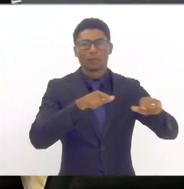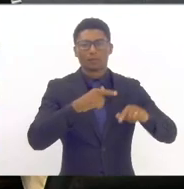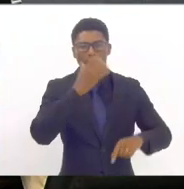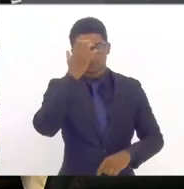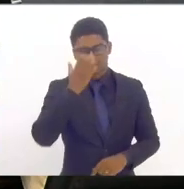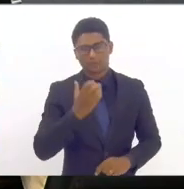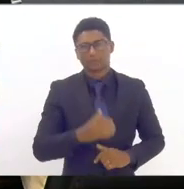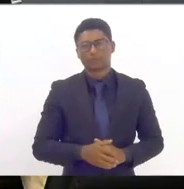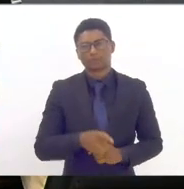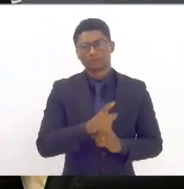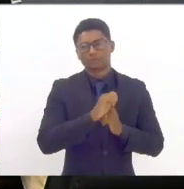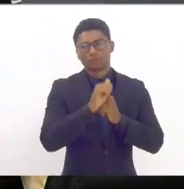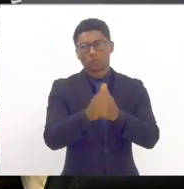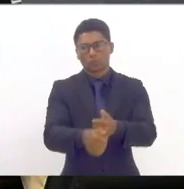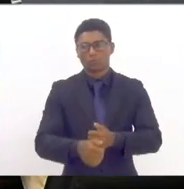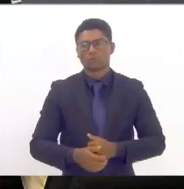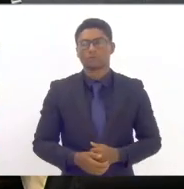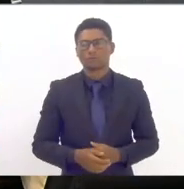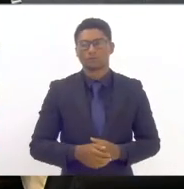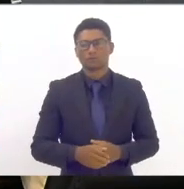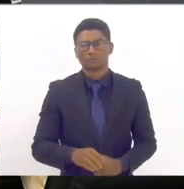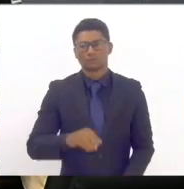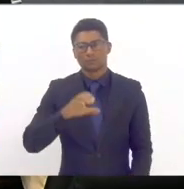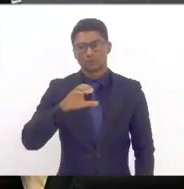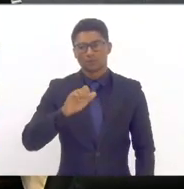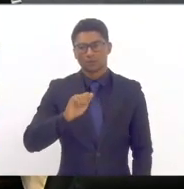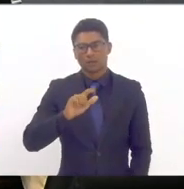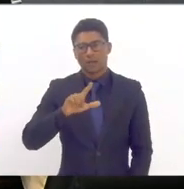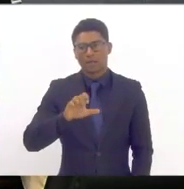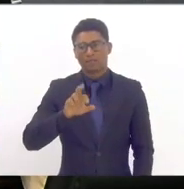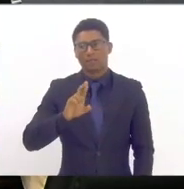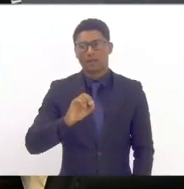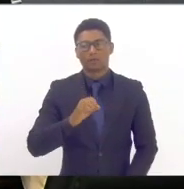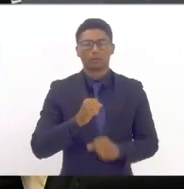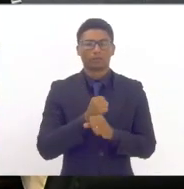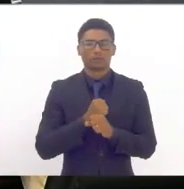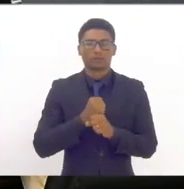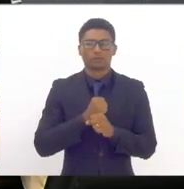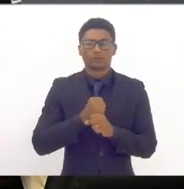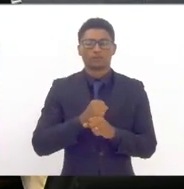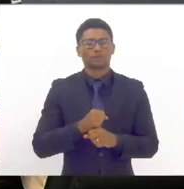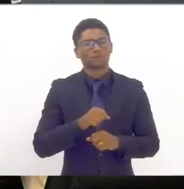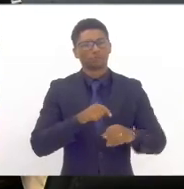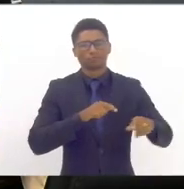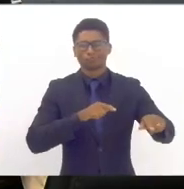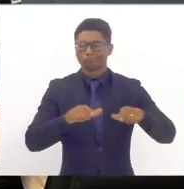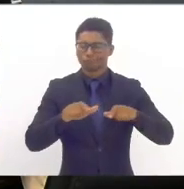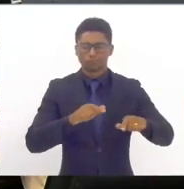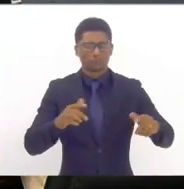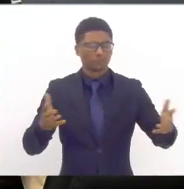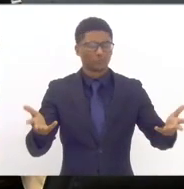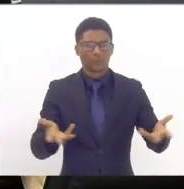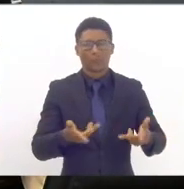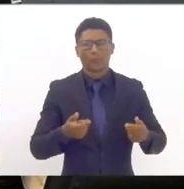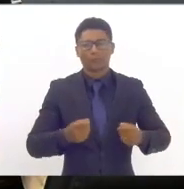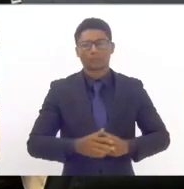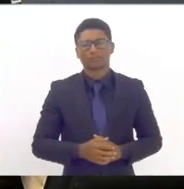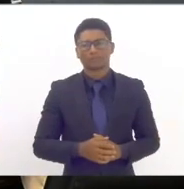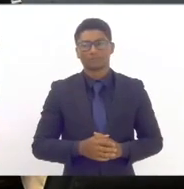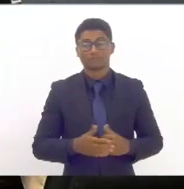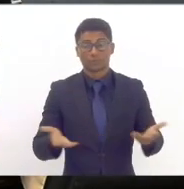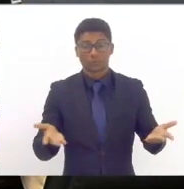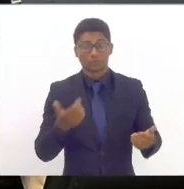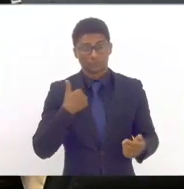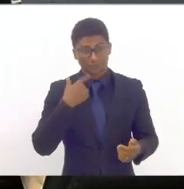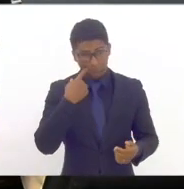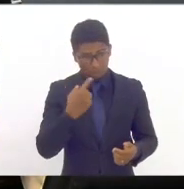que acompanha o nosso querido Calero durante muito tempo, que fez um trabalho brilhante, daí o